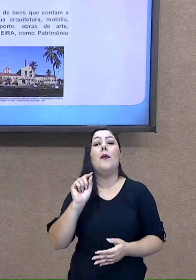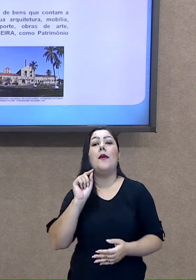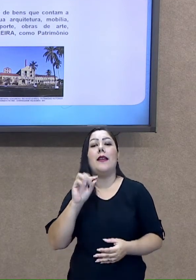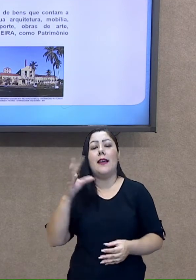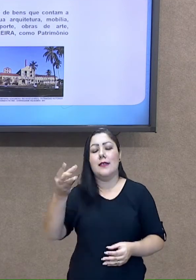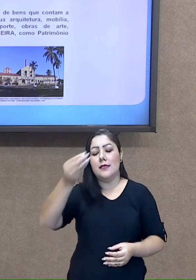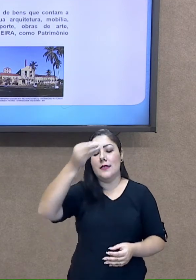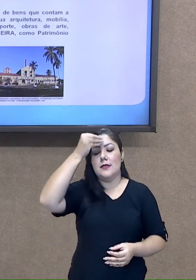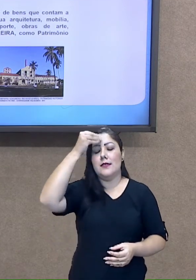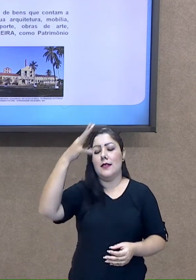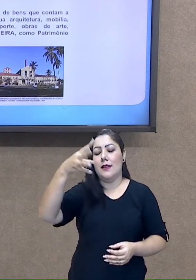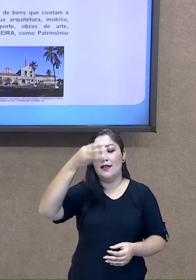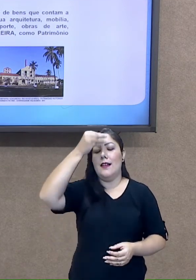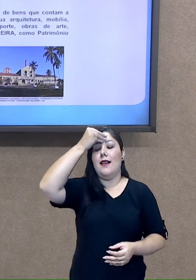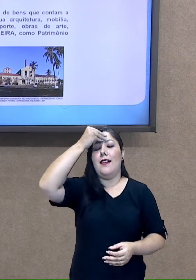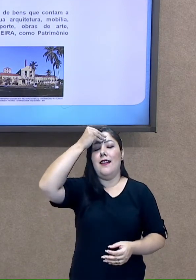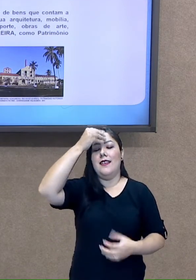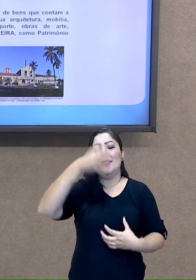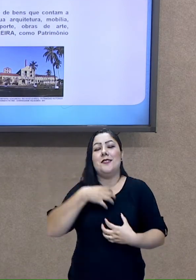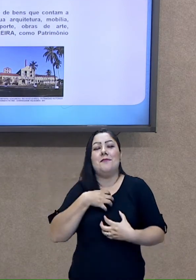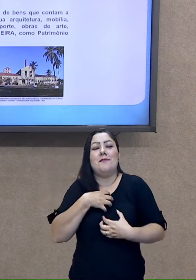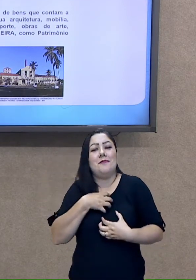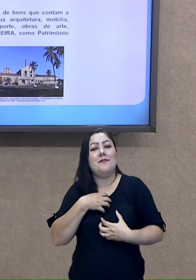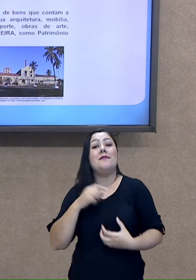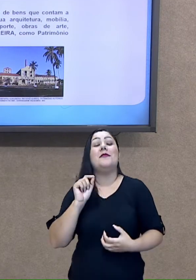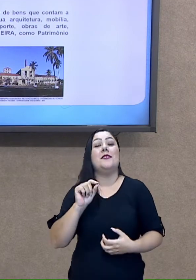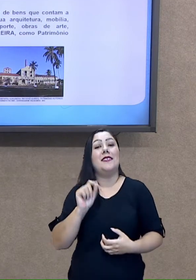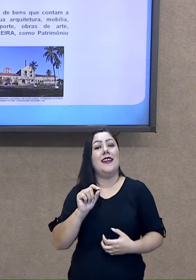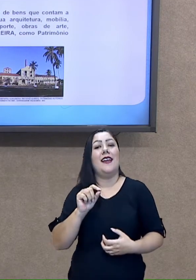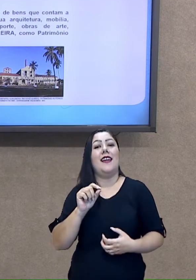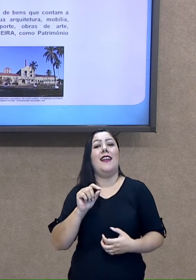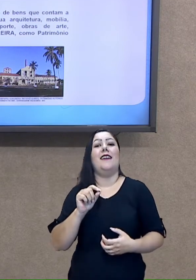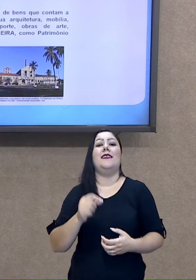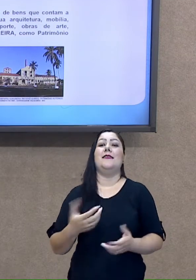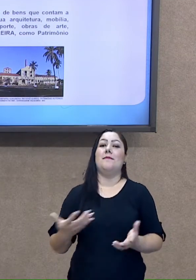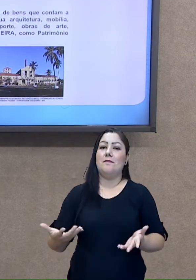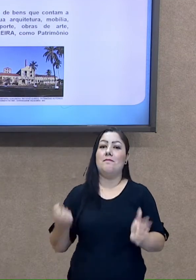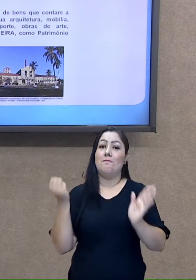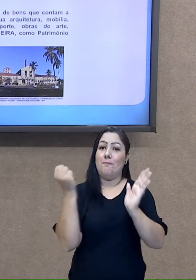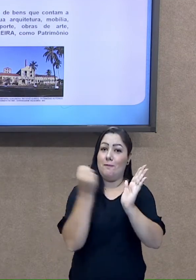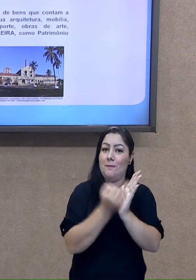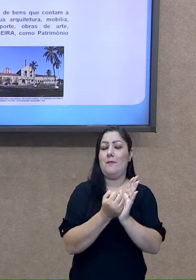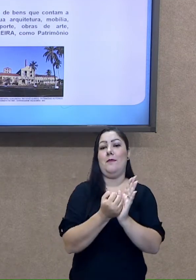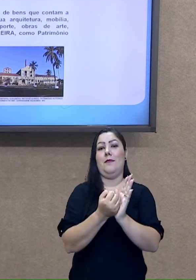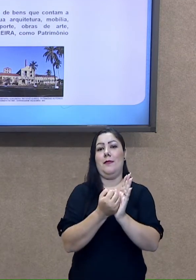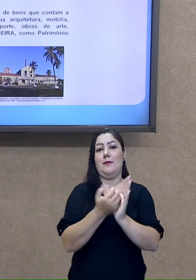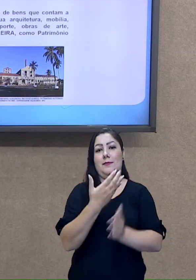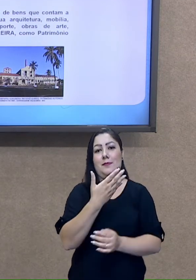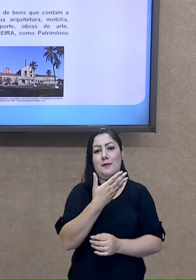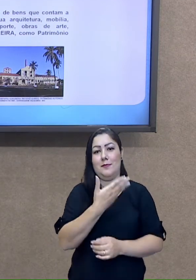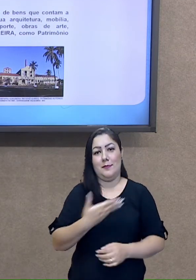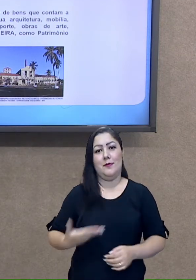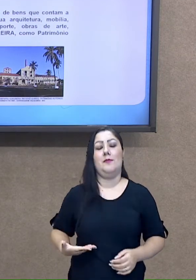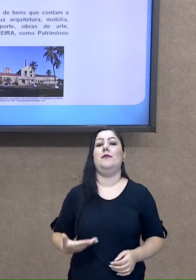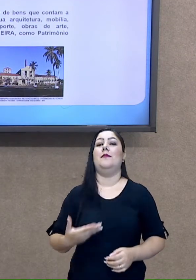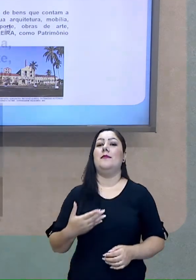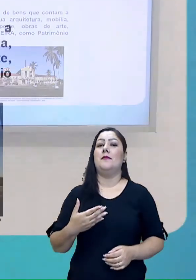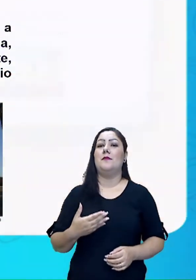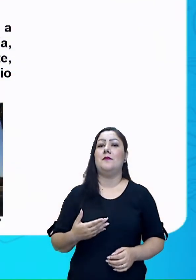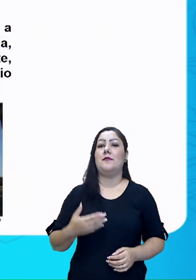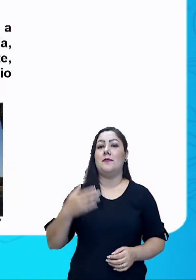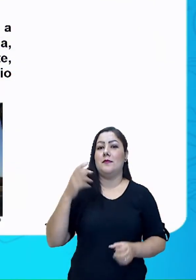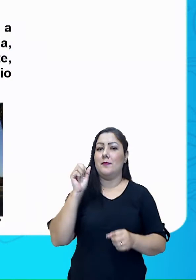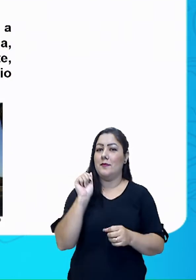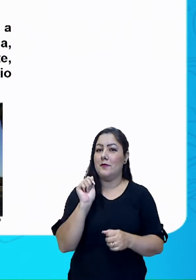memórias. Isso é um patrimônio cultural da nossa cidade e é história. Então, patrimônio histórico,